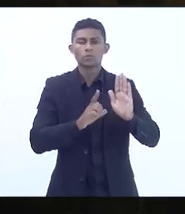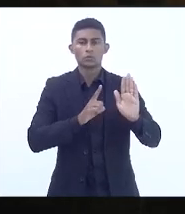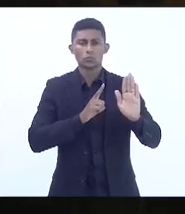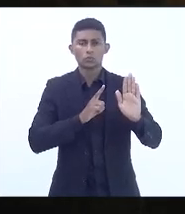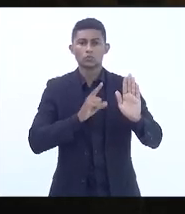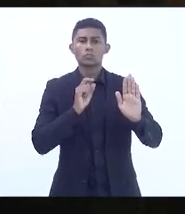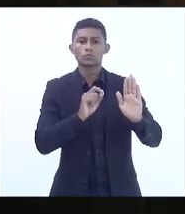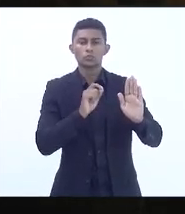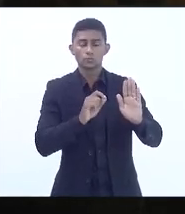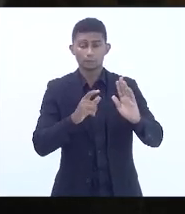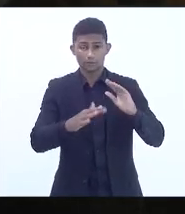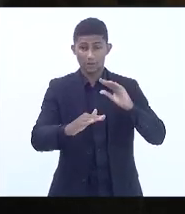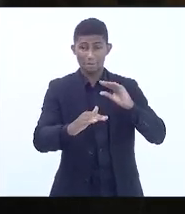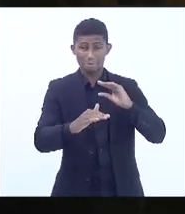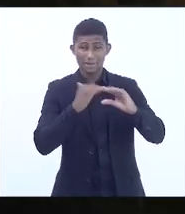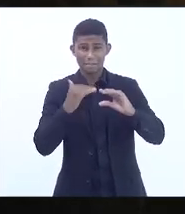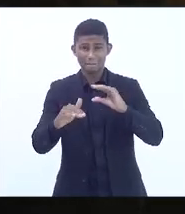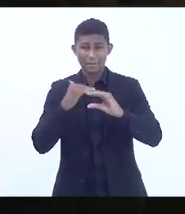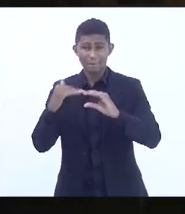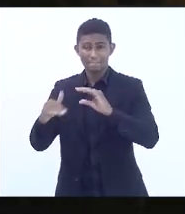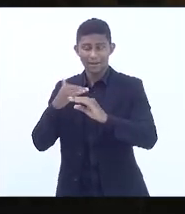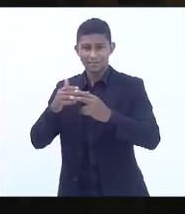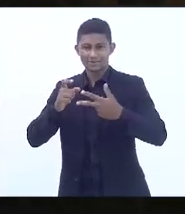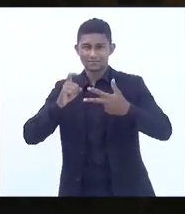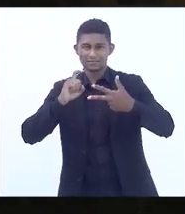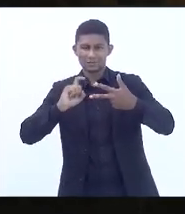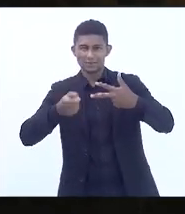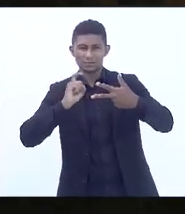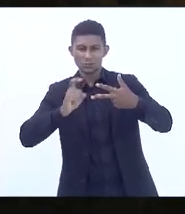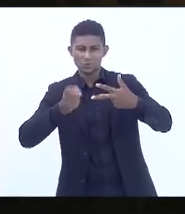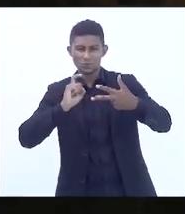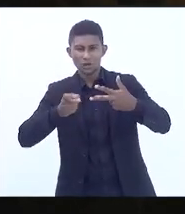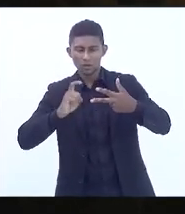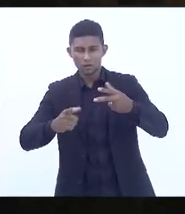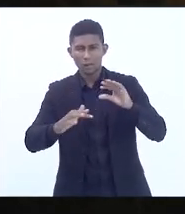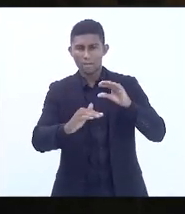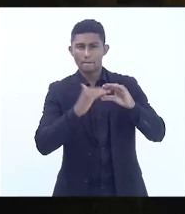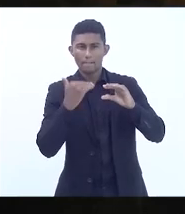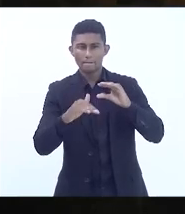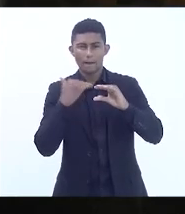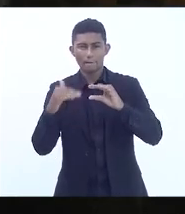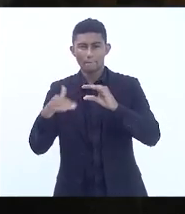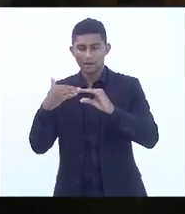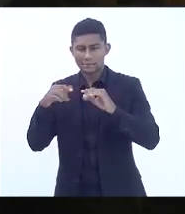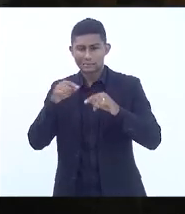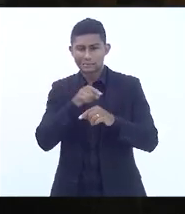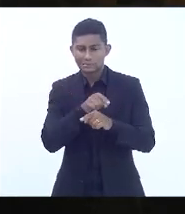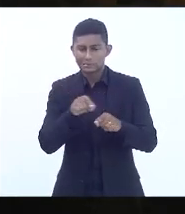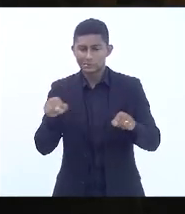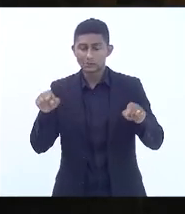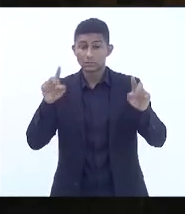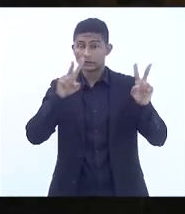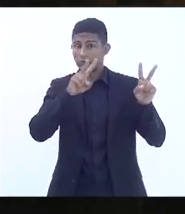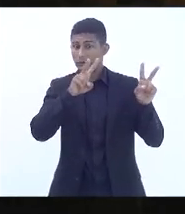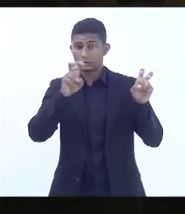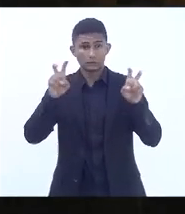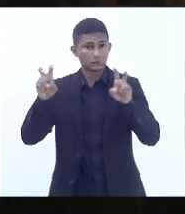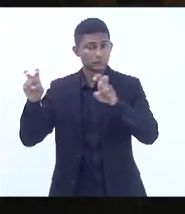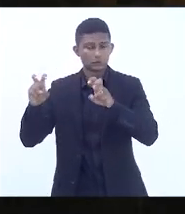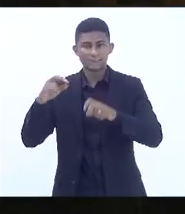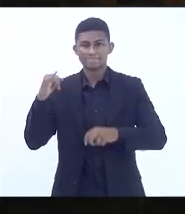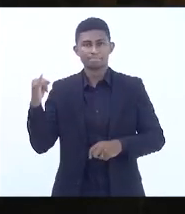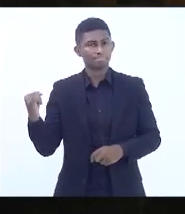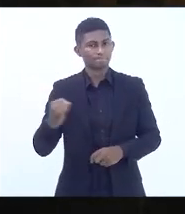do Executivo tratando de temas relevantes naquilo que diz